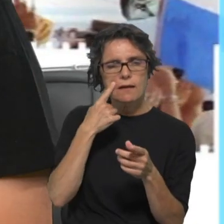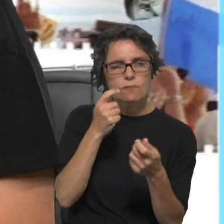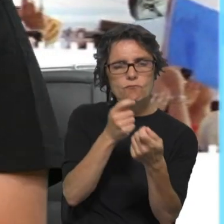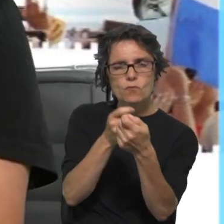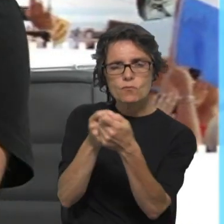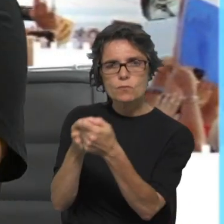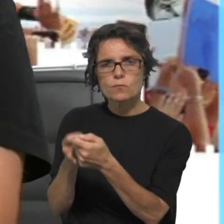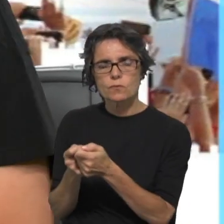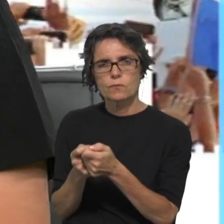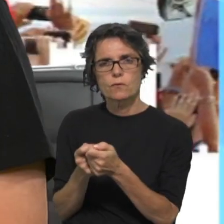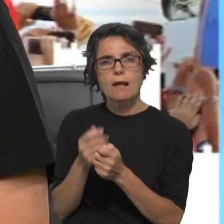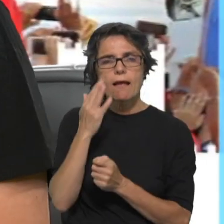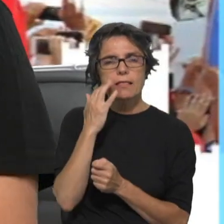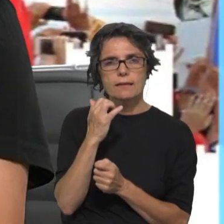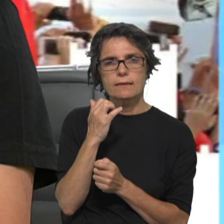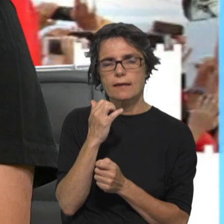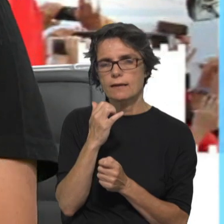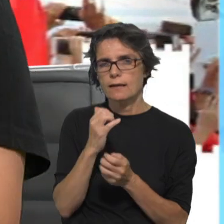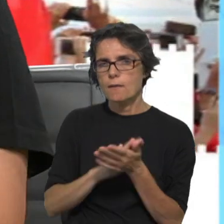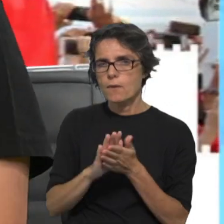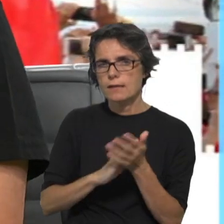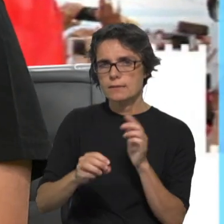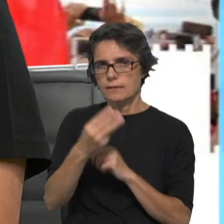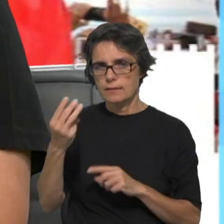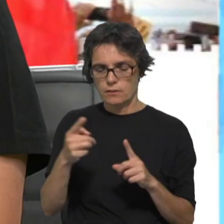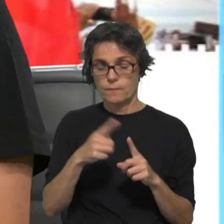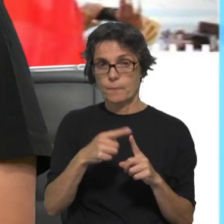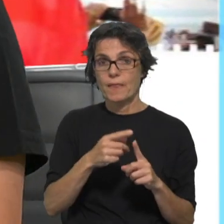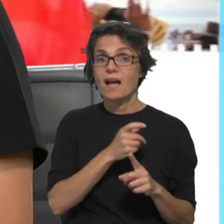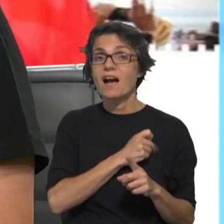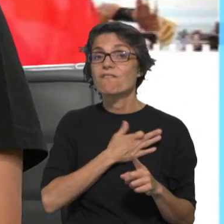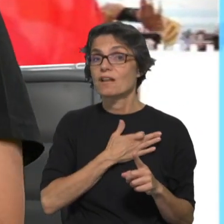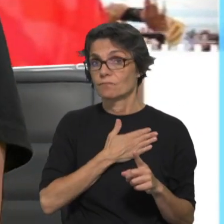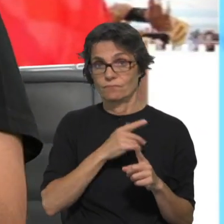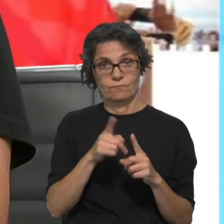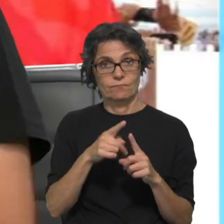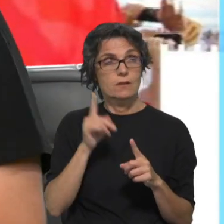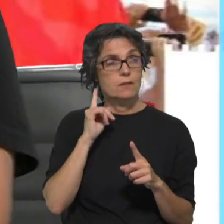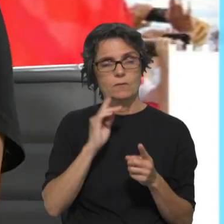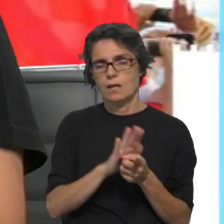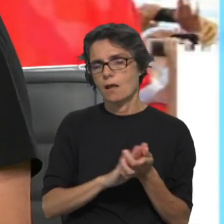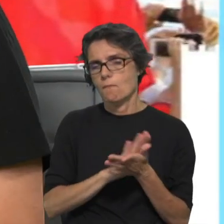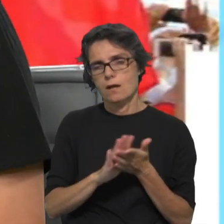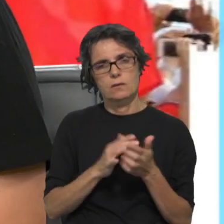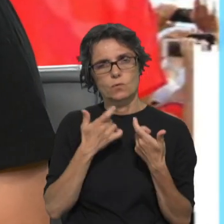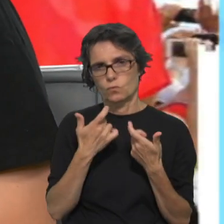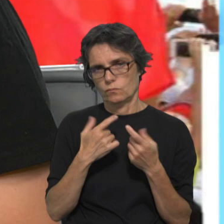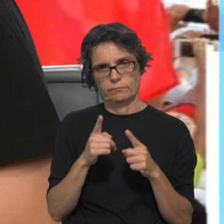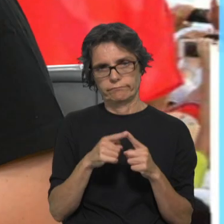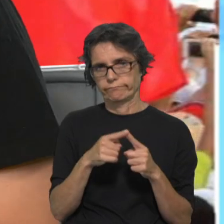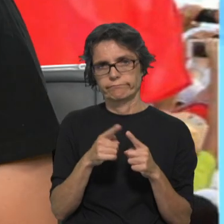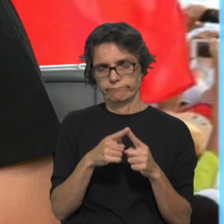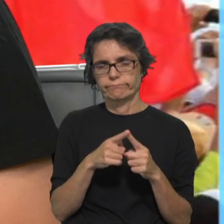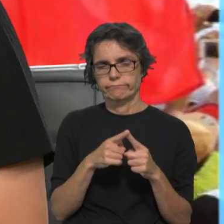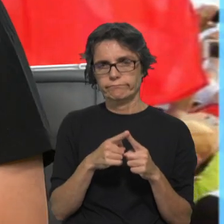3 aspectos essenciais. A dimensão da fé tem que estar é a razão de ser da